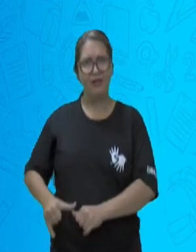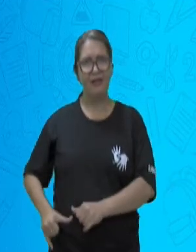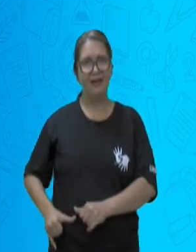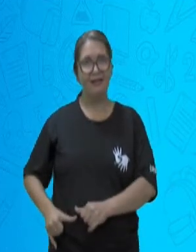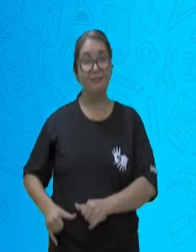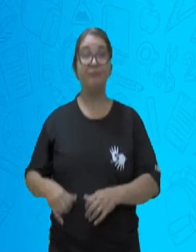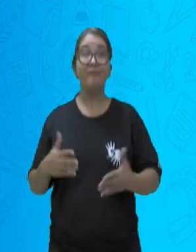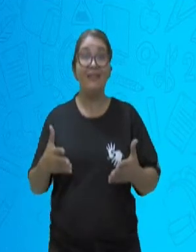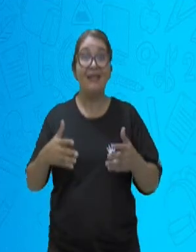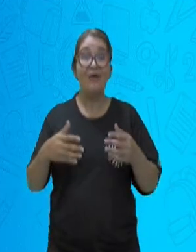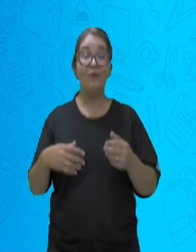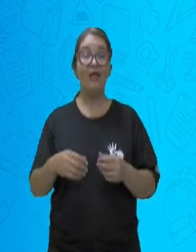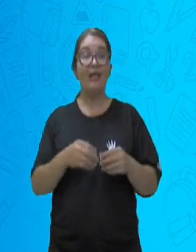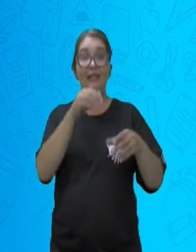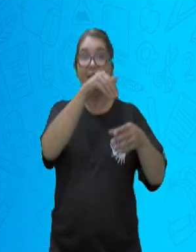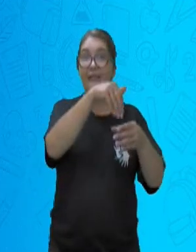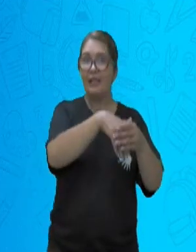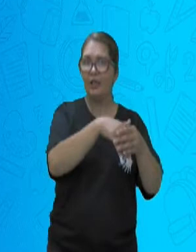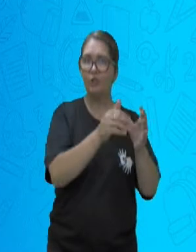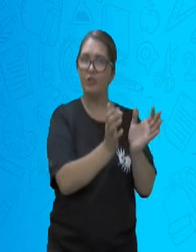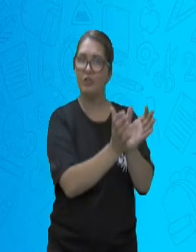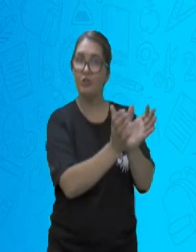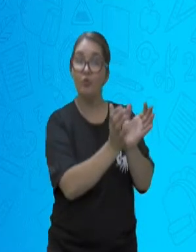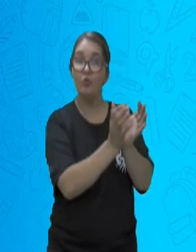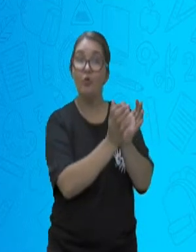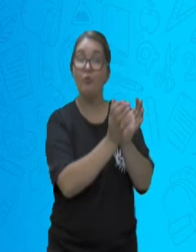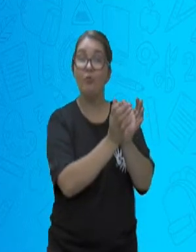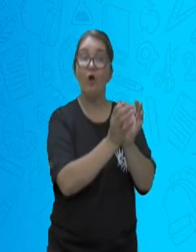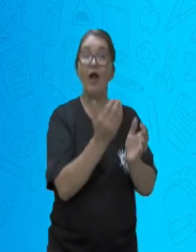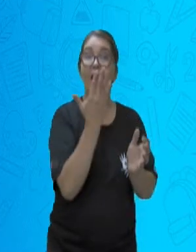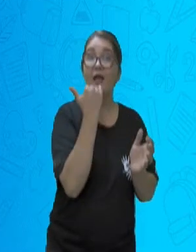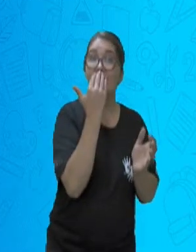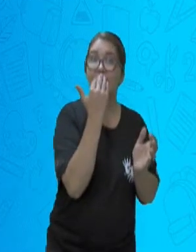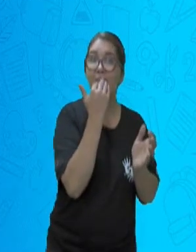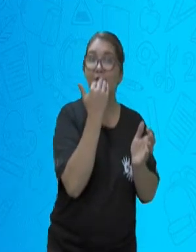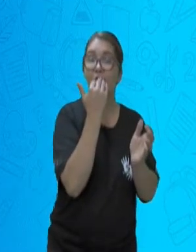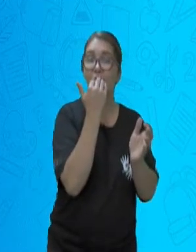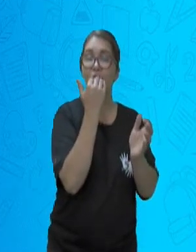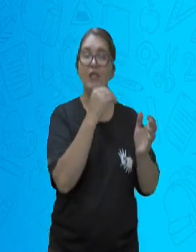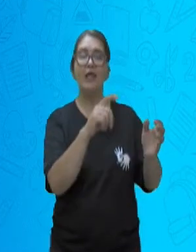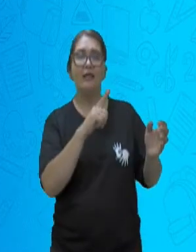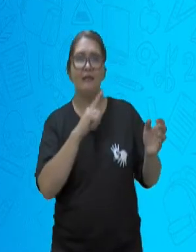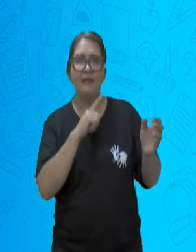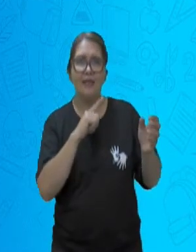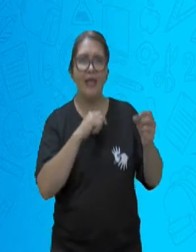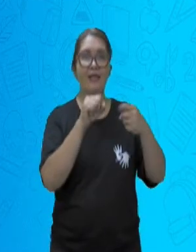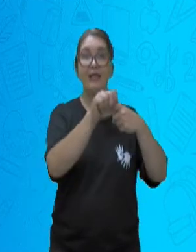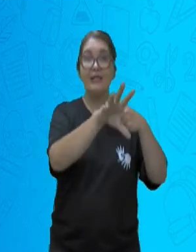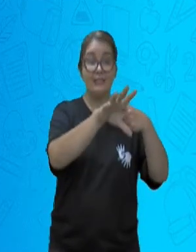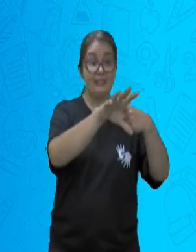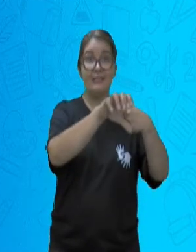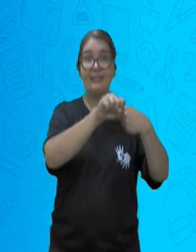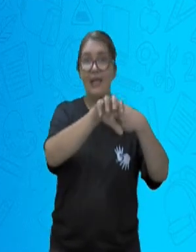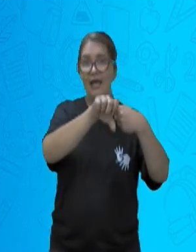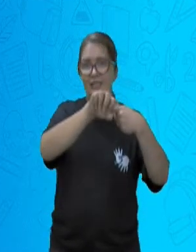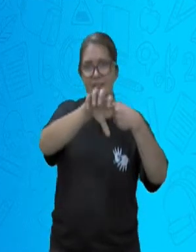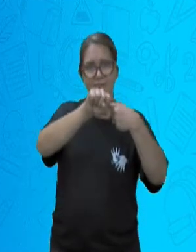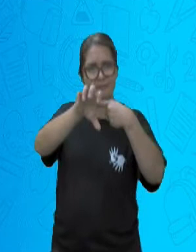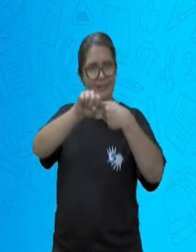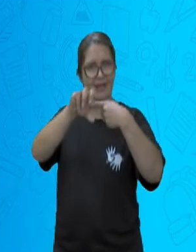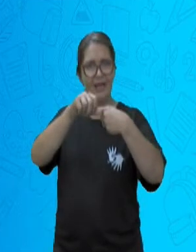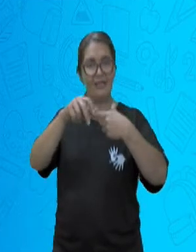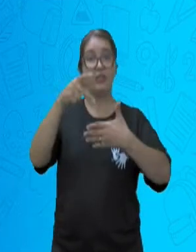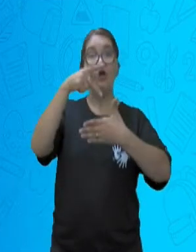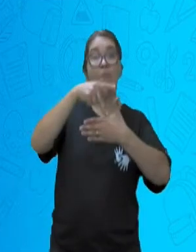e sais minerais. São responsáveis por regular a função do nosso organismo